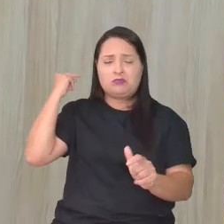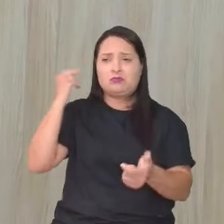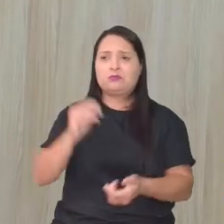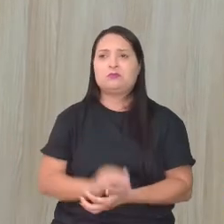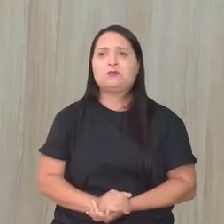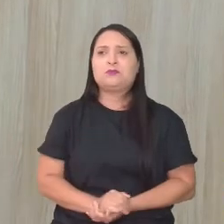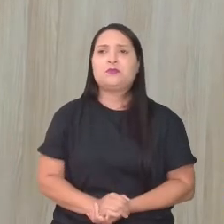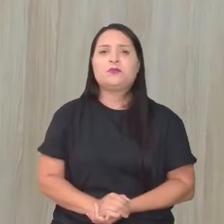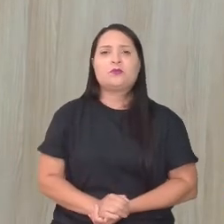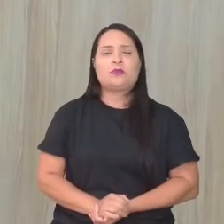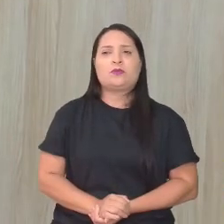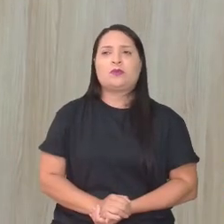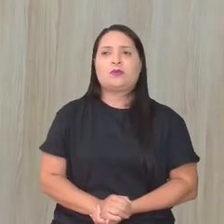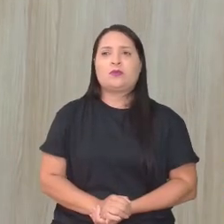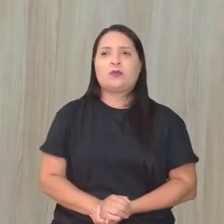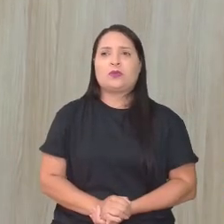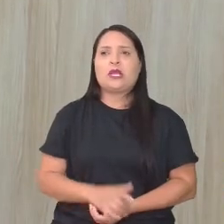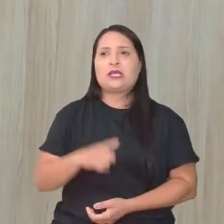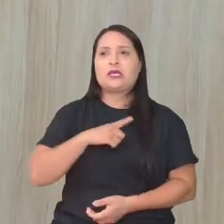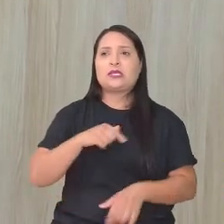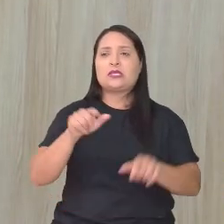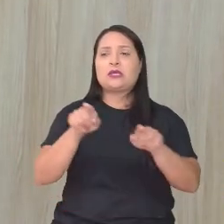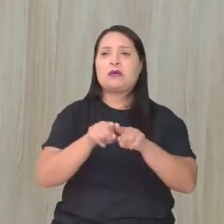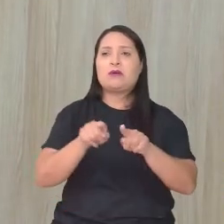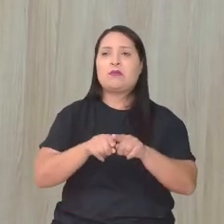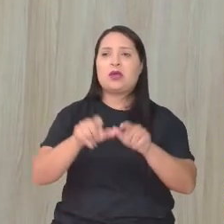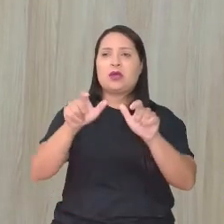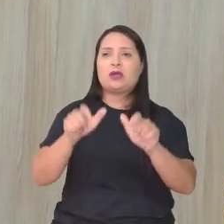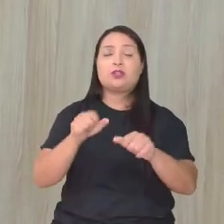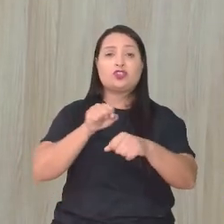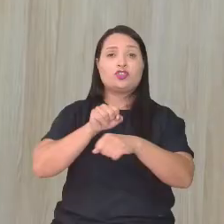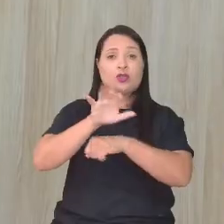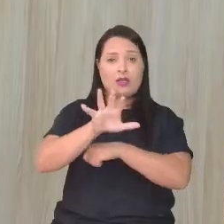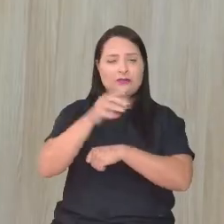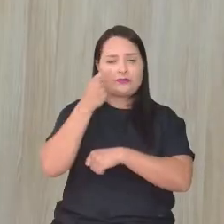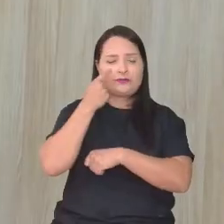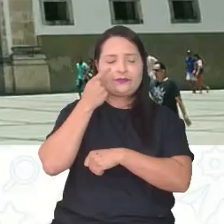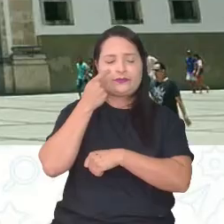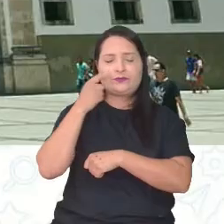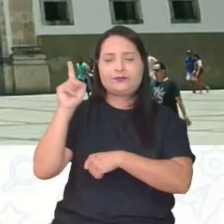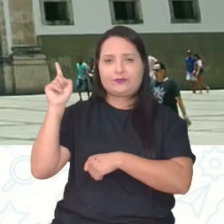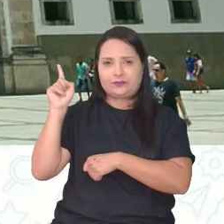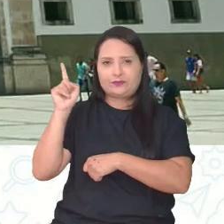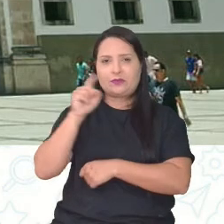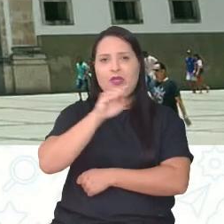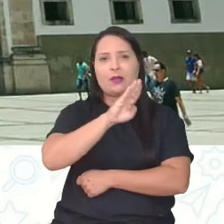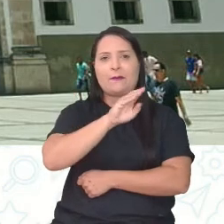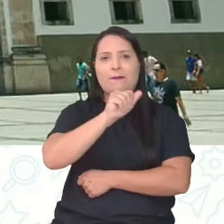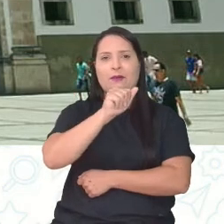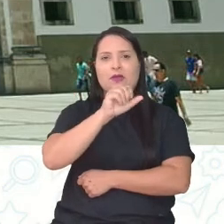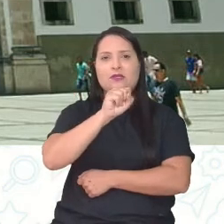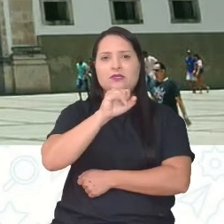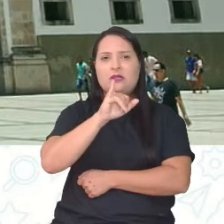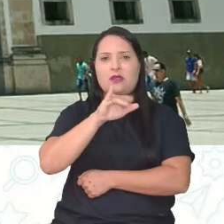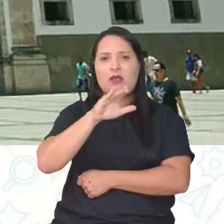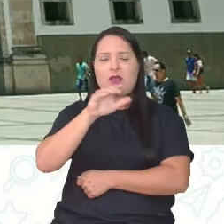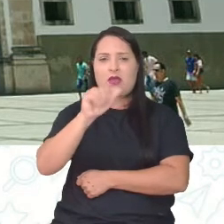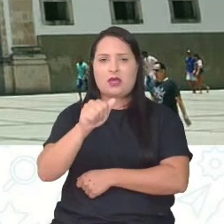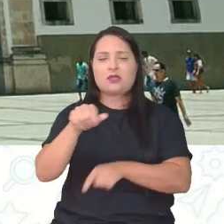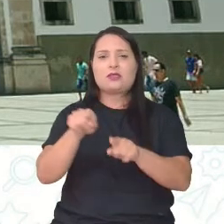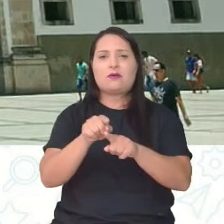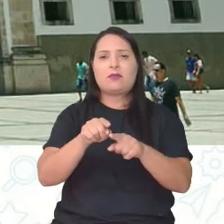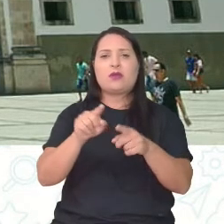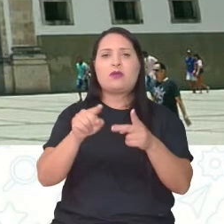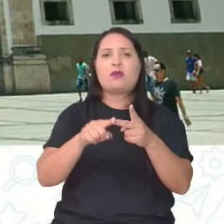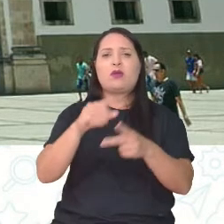Vejam só, olha, a Basílica, vejam no slide, a Basílica, né, e o Convento do